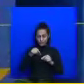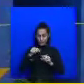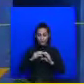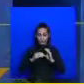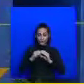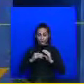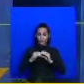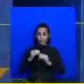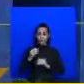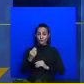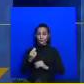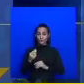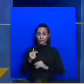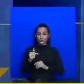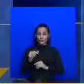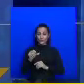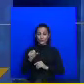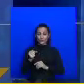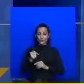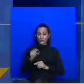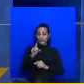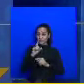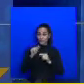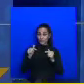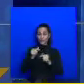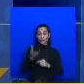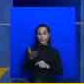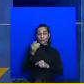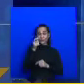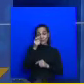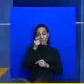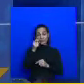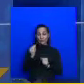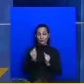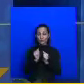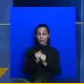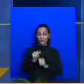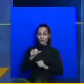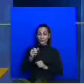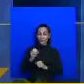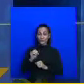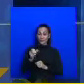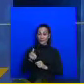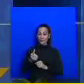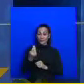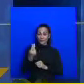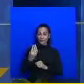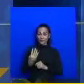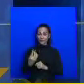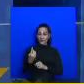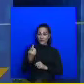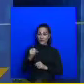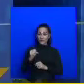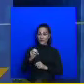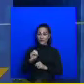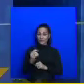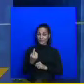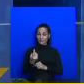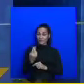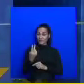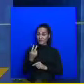sorteadas no concurso 798 do dia de sorte. Confira comigo 06, 24, 18,